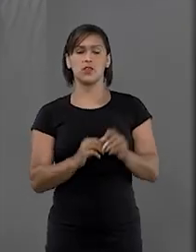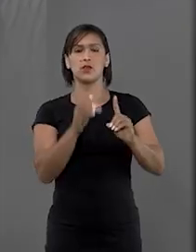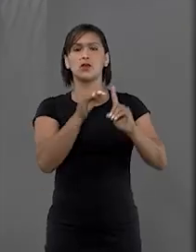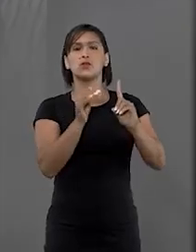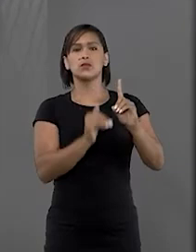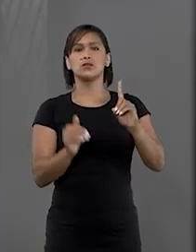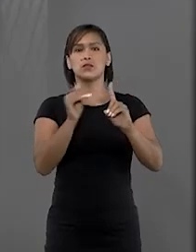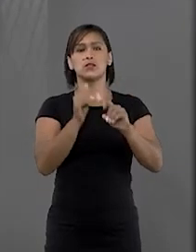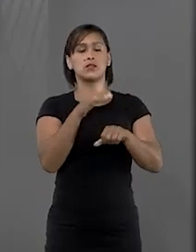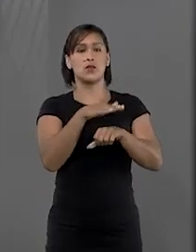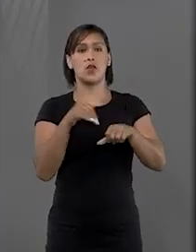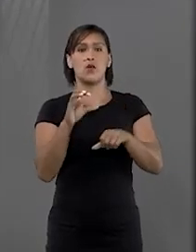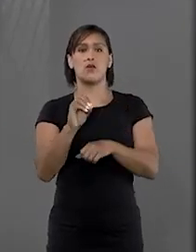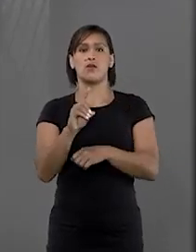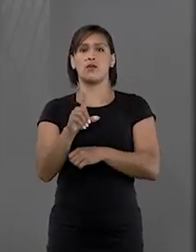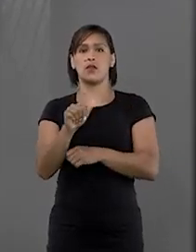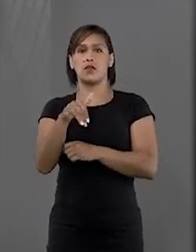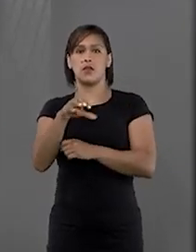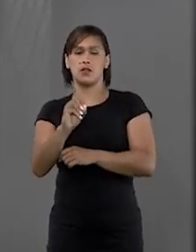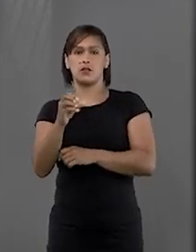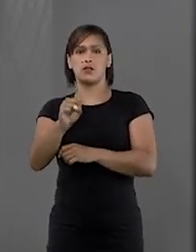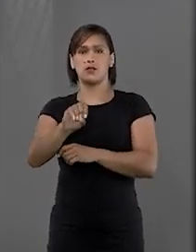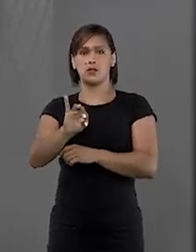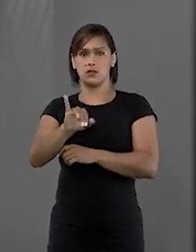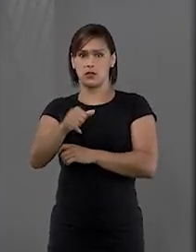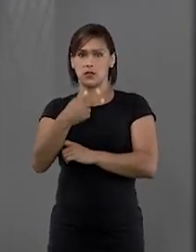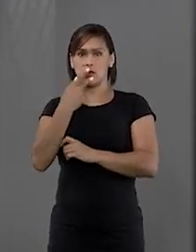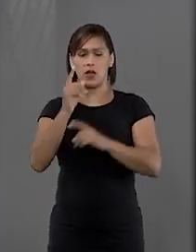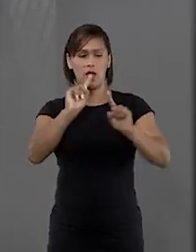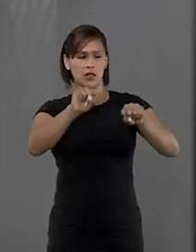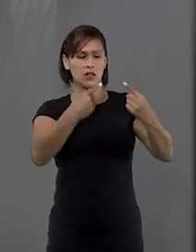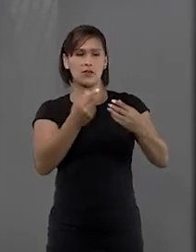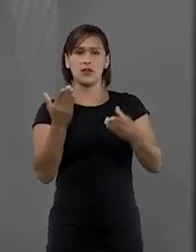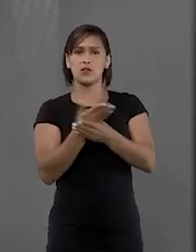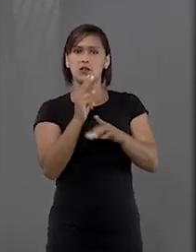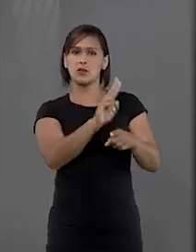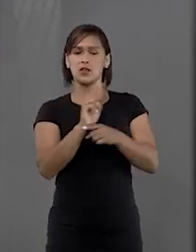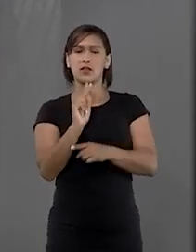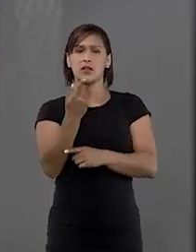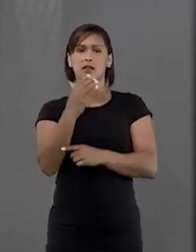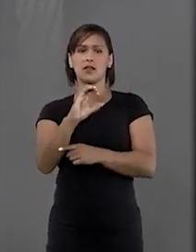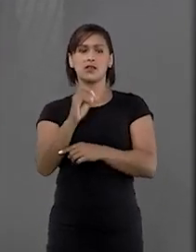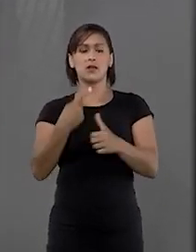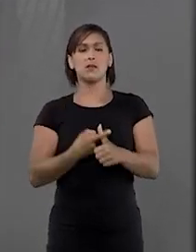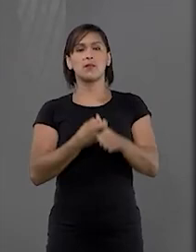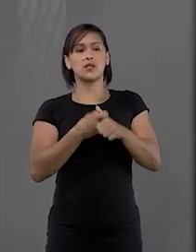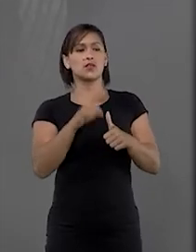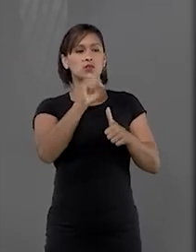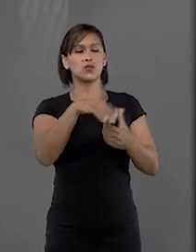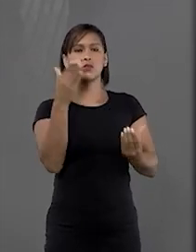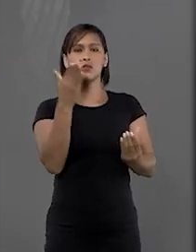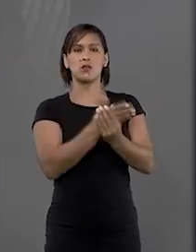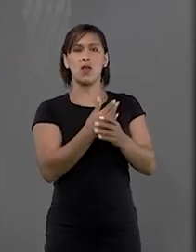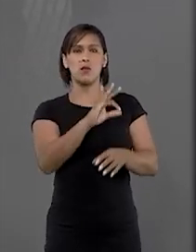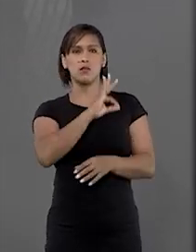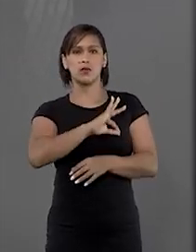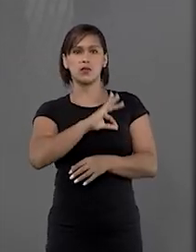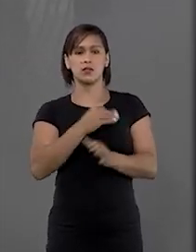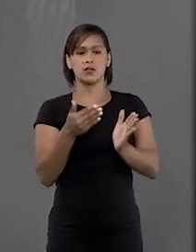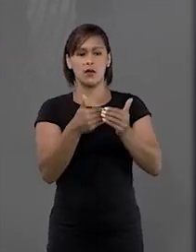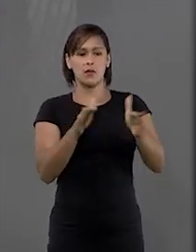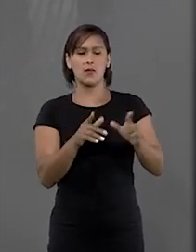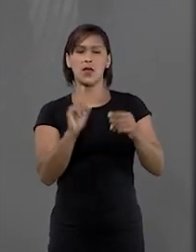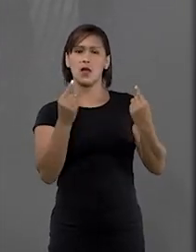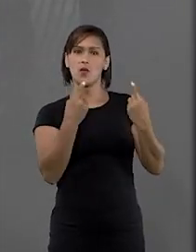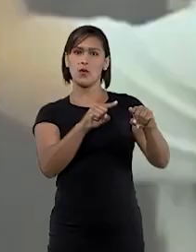O desembargador convocado Olindo Menezes do STJ deferiu liminar em habeas corpus para suspender o inquérito policial